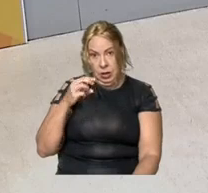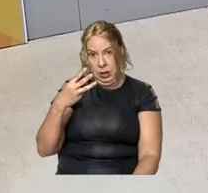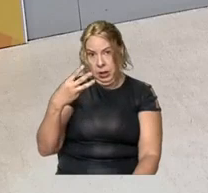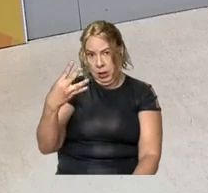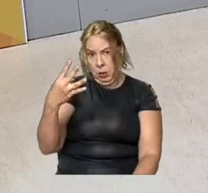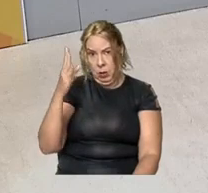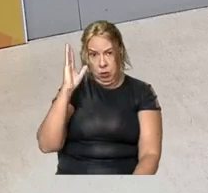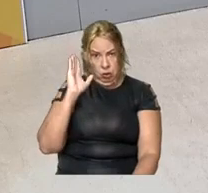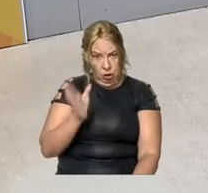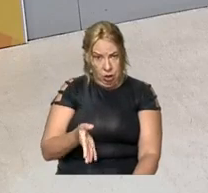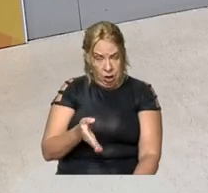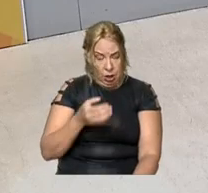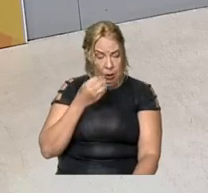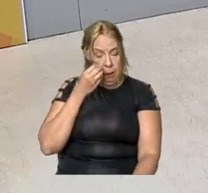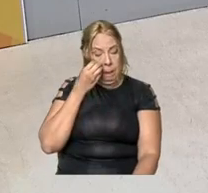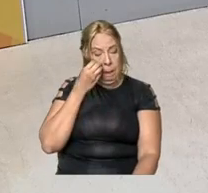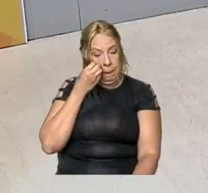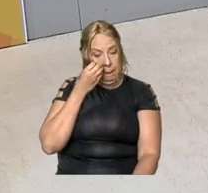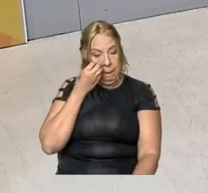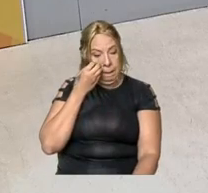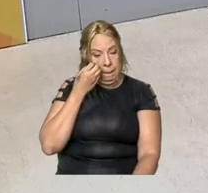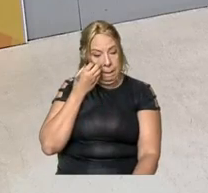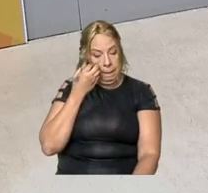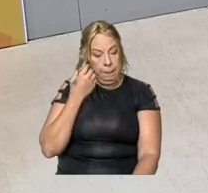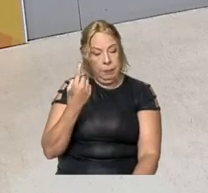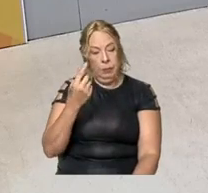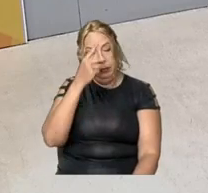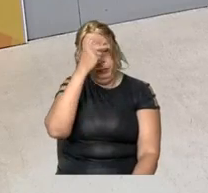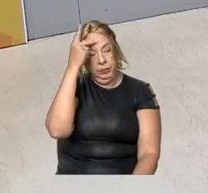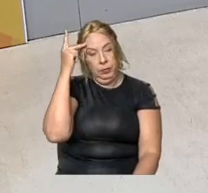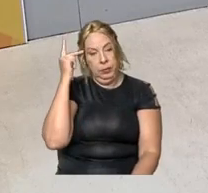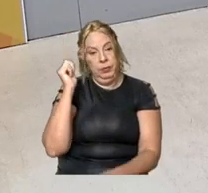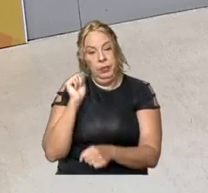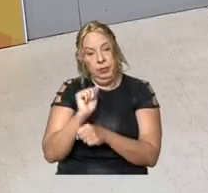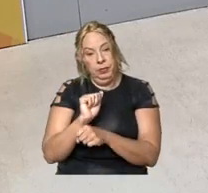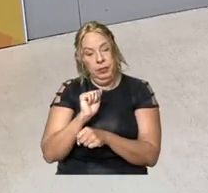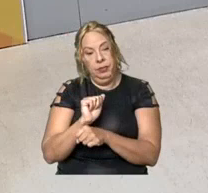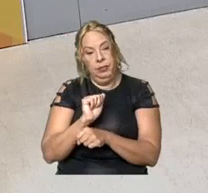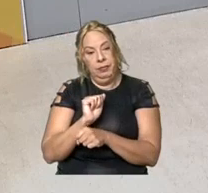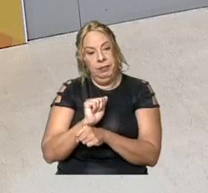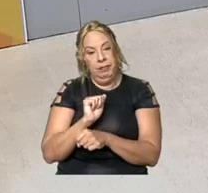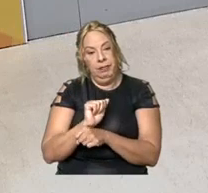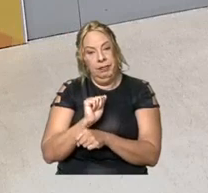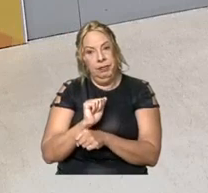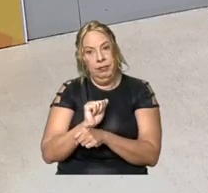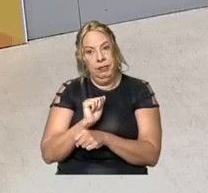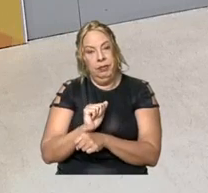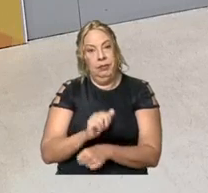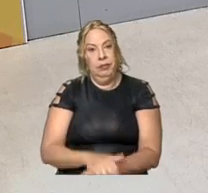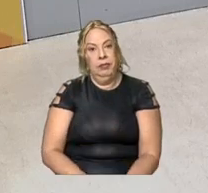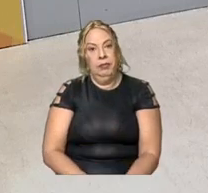34 bolas que já saíram. Tem aí um título na expectativa, tá valendo